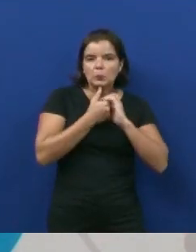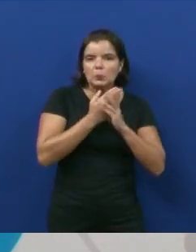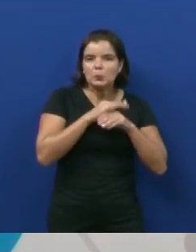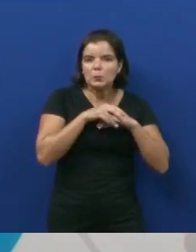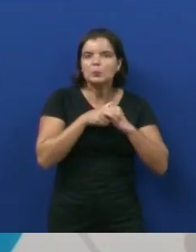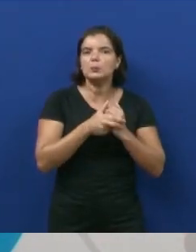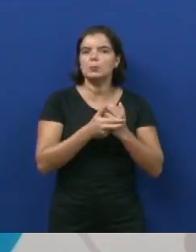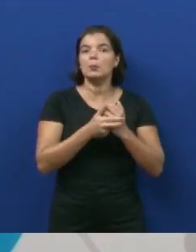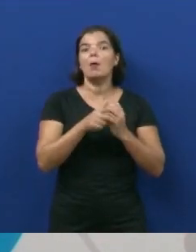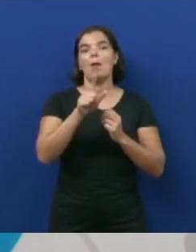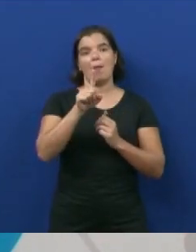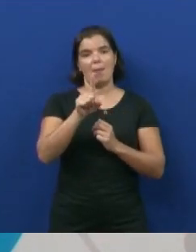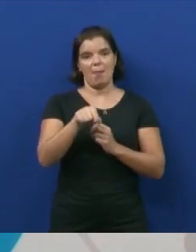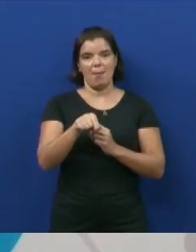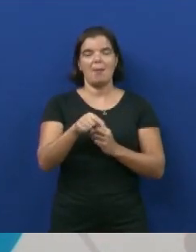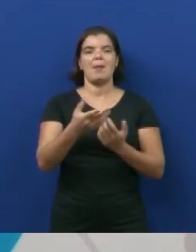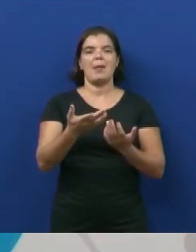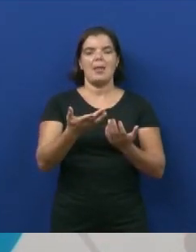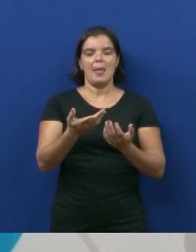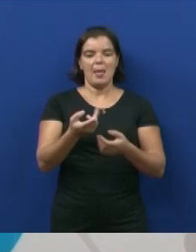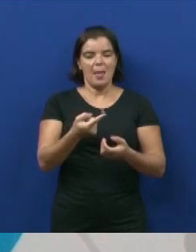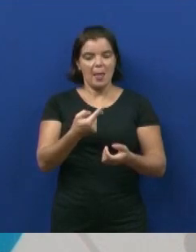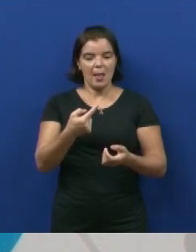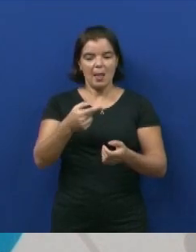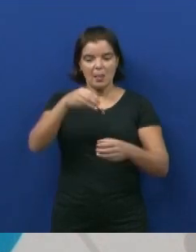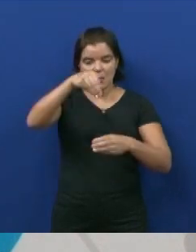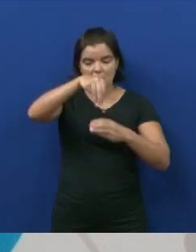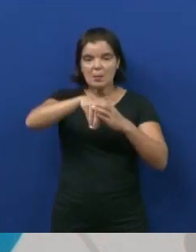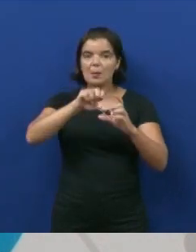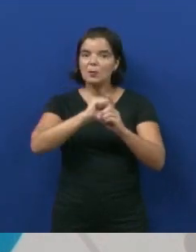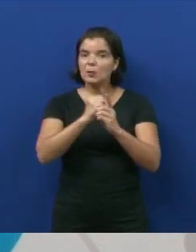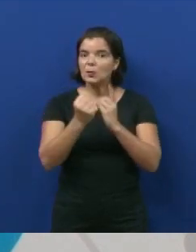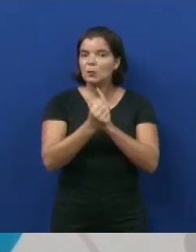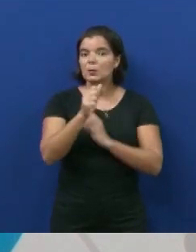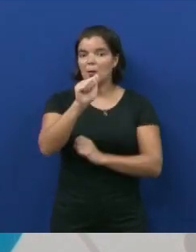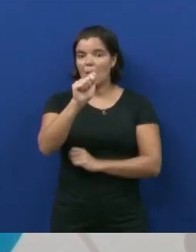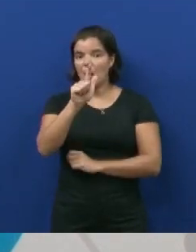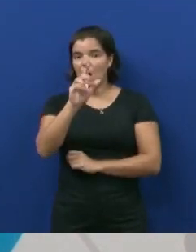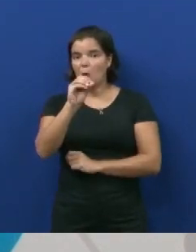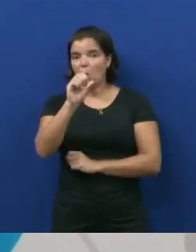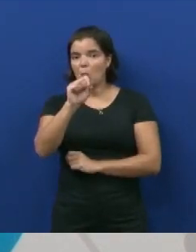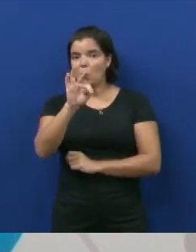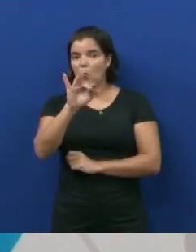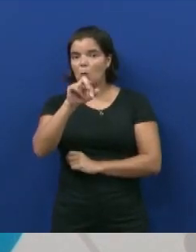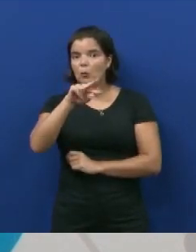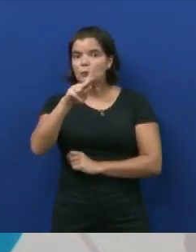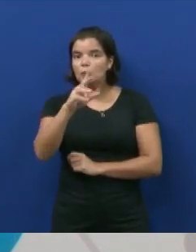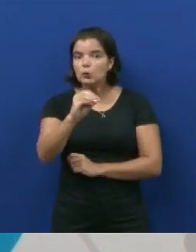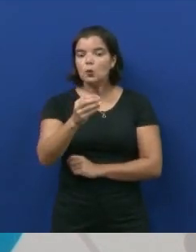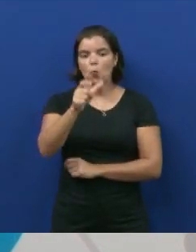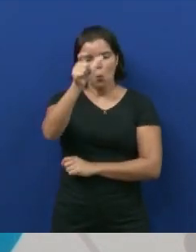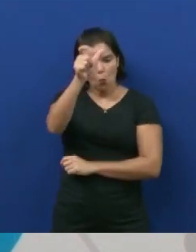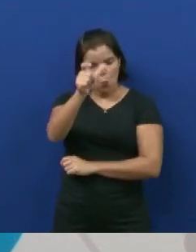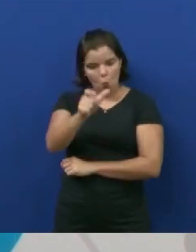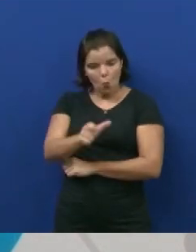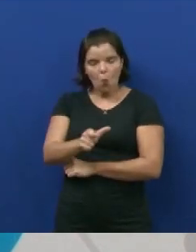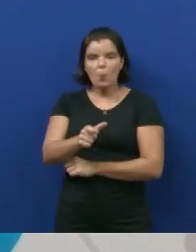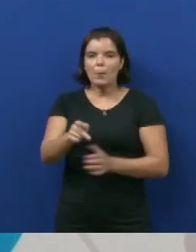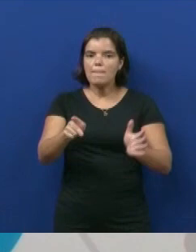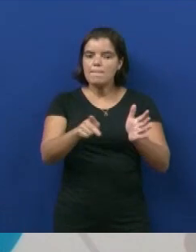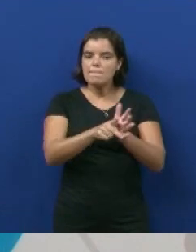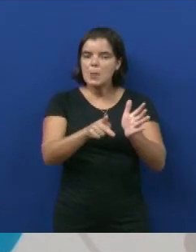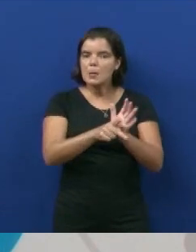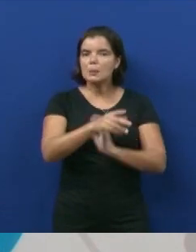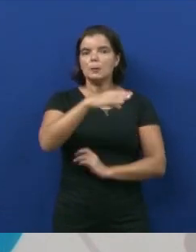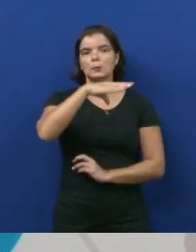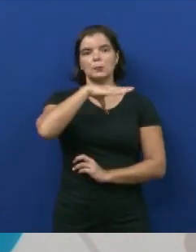maquiavélico, né? Ele é tratado na concepção de Agostinho como sendo o homem da cidade dos homens.